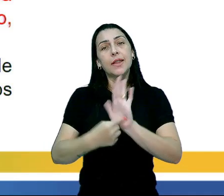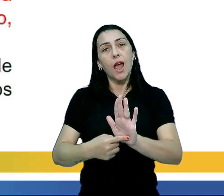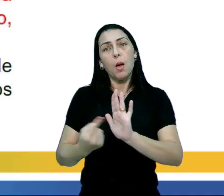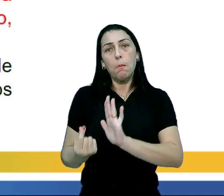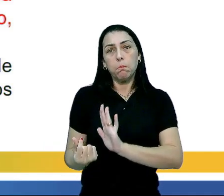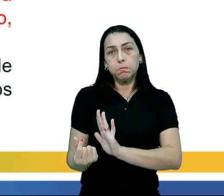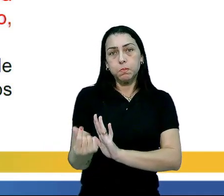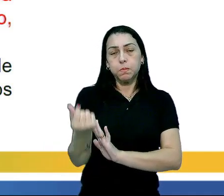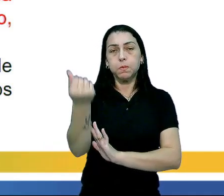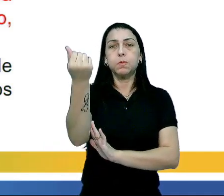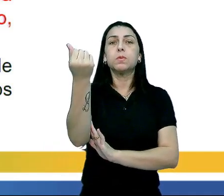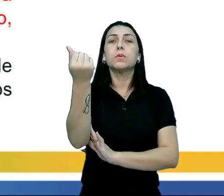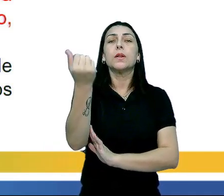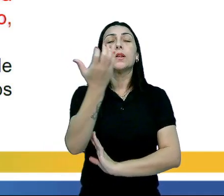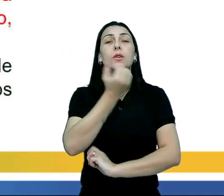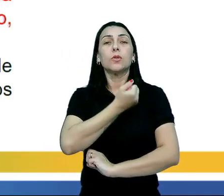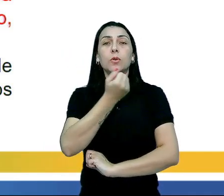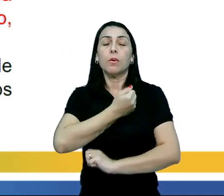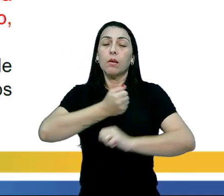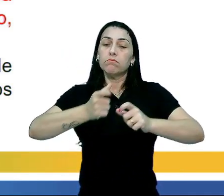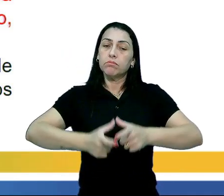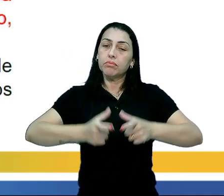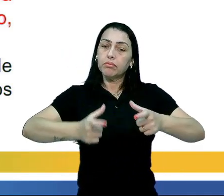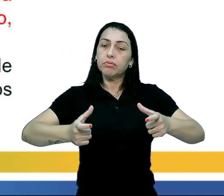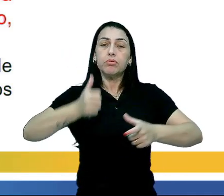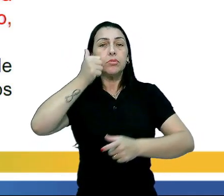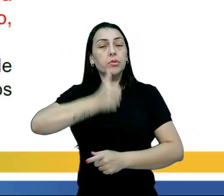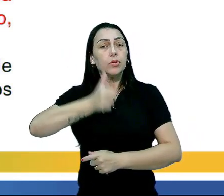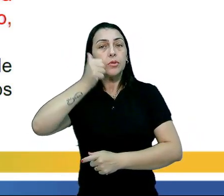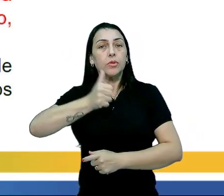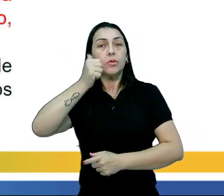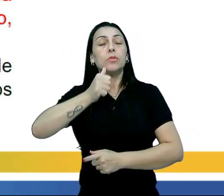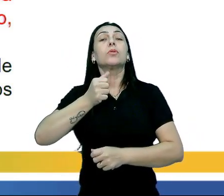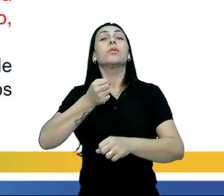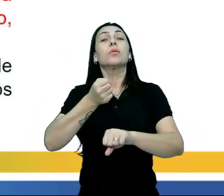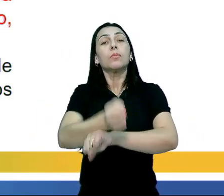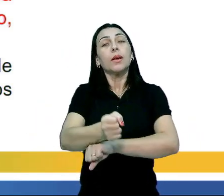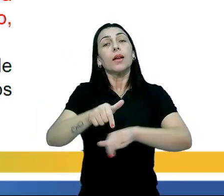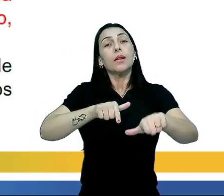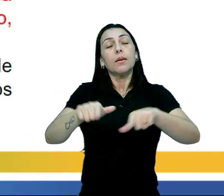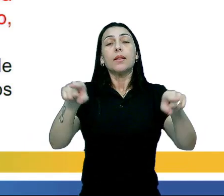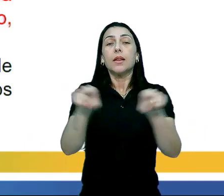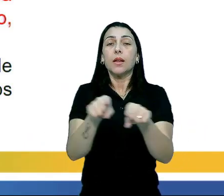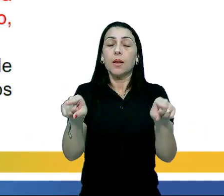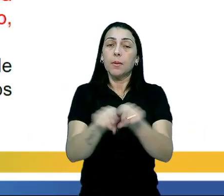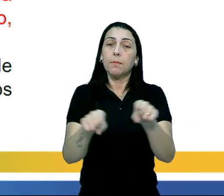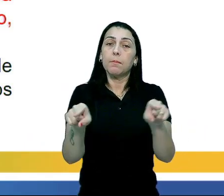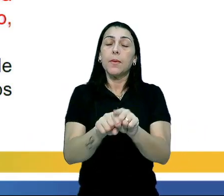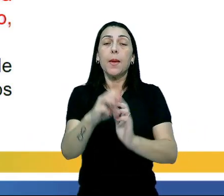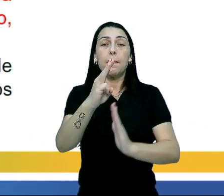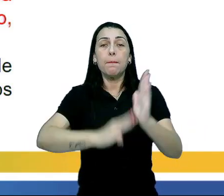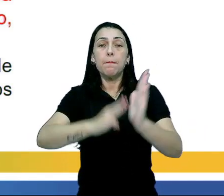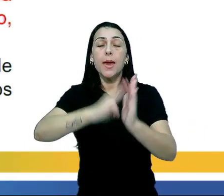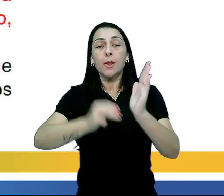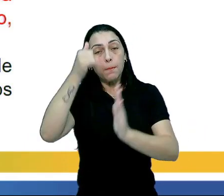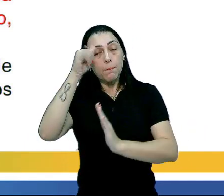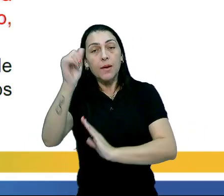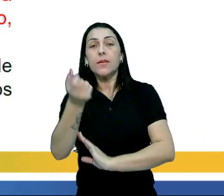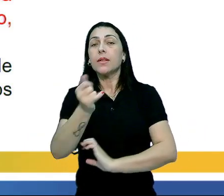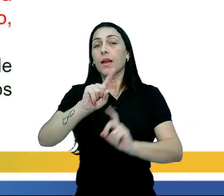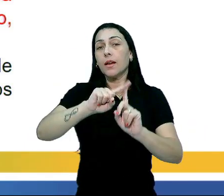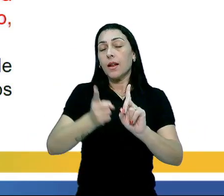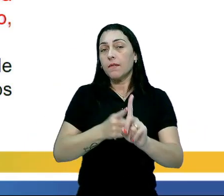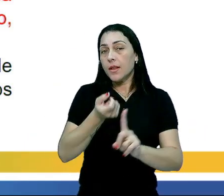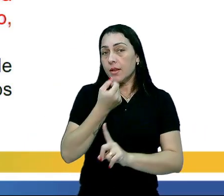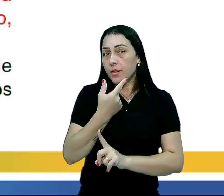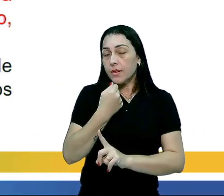maior custo em número aí crescente de mulheres no mercado de trabalho, além da disponibilidade de métodos contraceptivos. Como